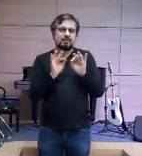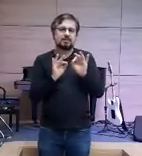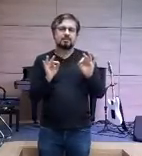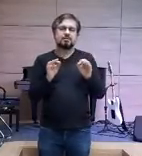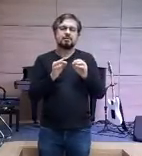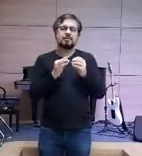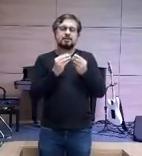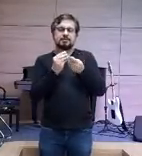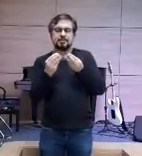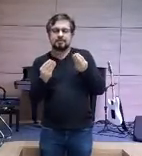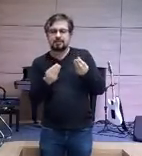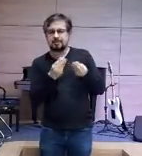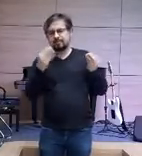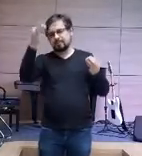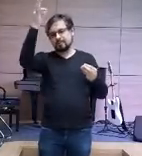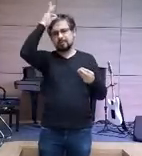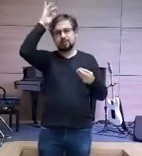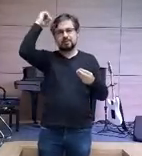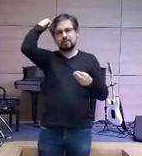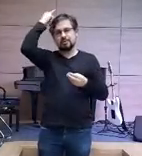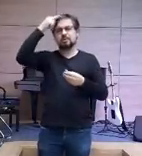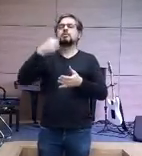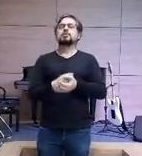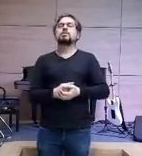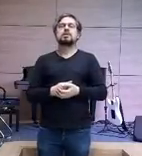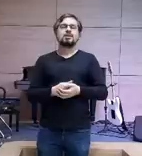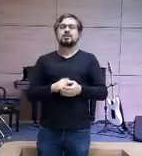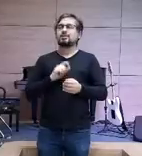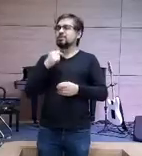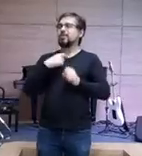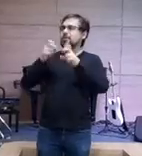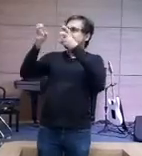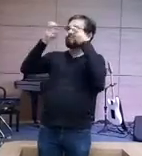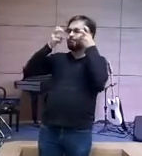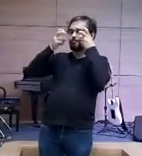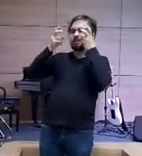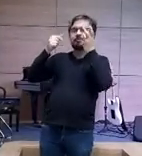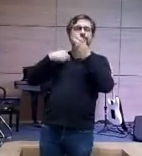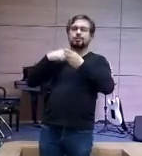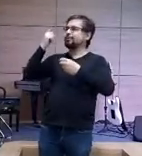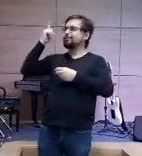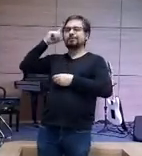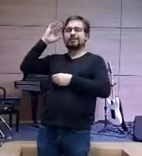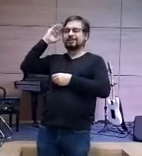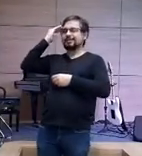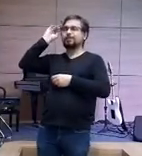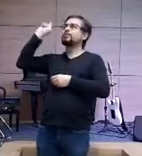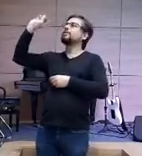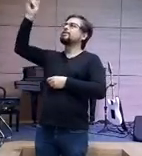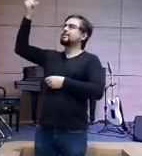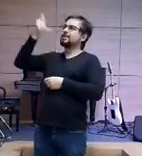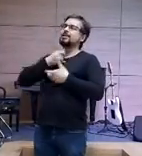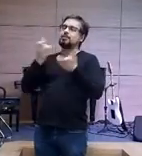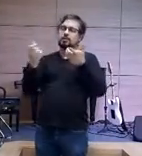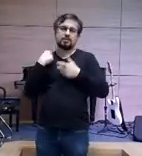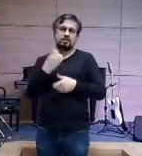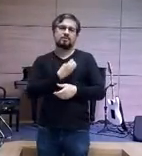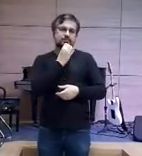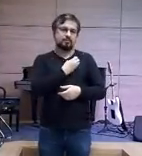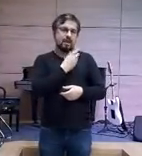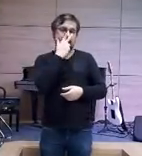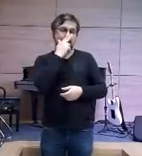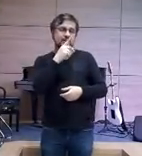vamos entender o que Deus quer para as nossas vidas Podemos até nos sentirmos orgulho